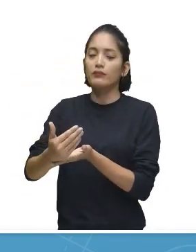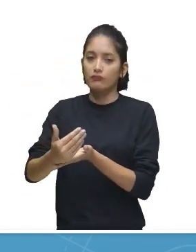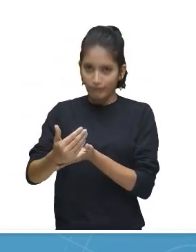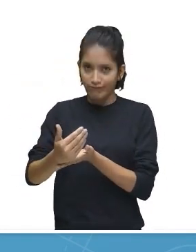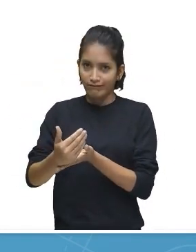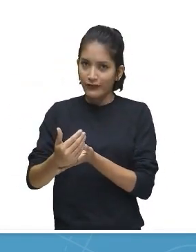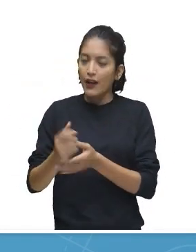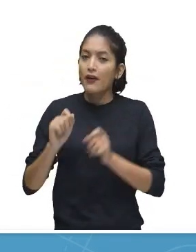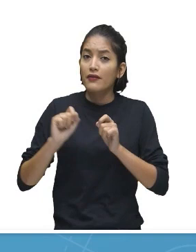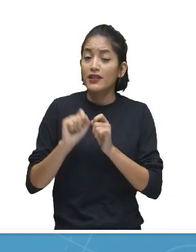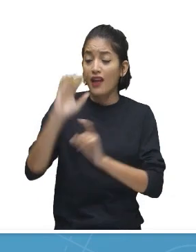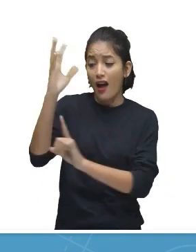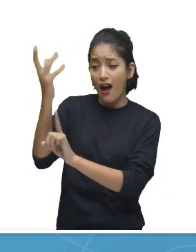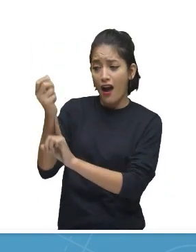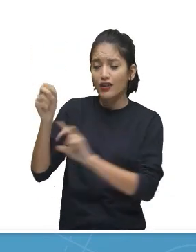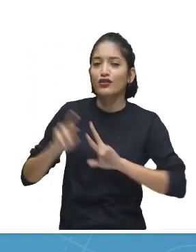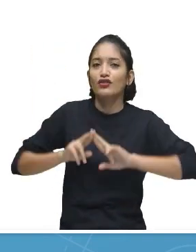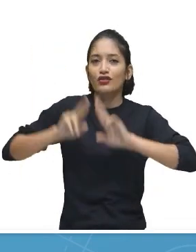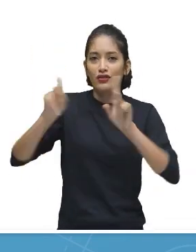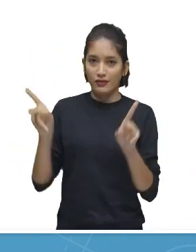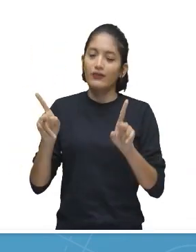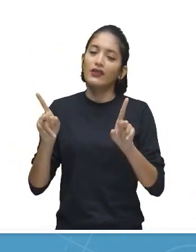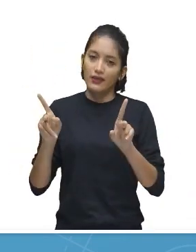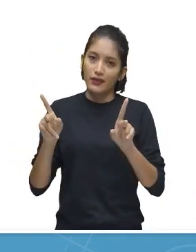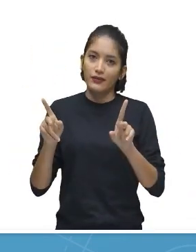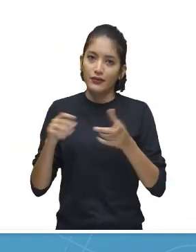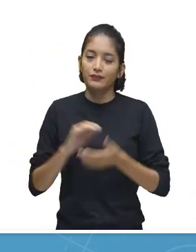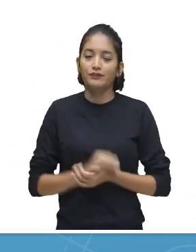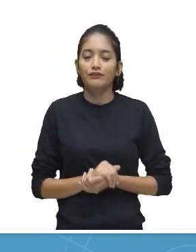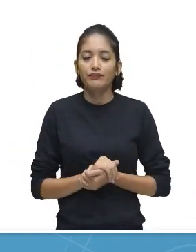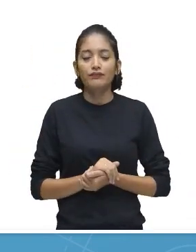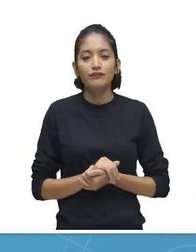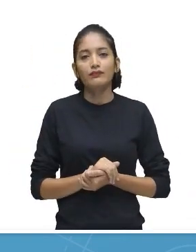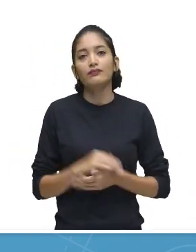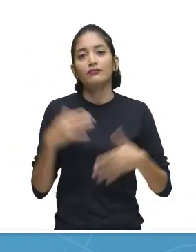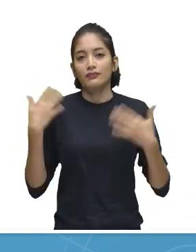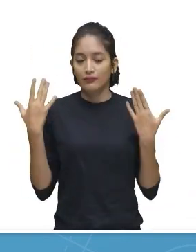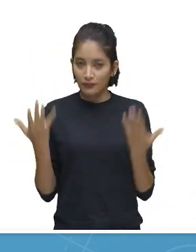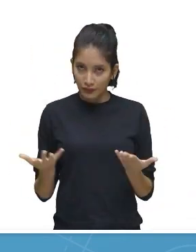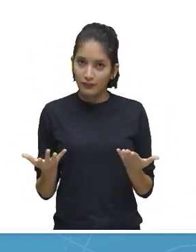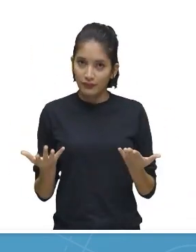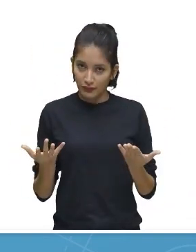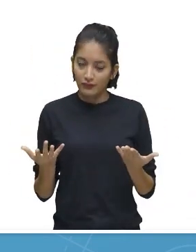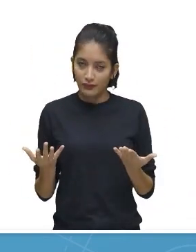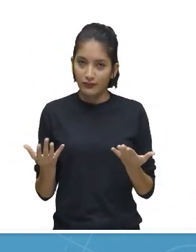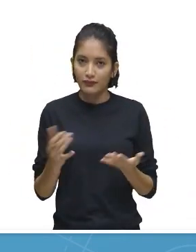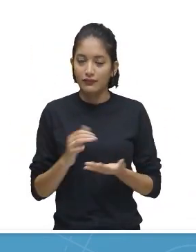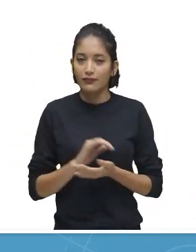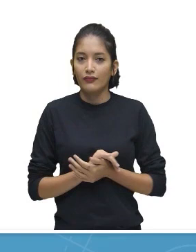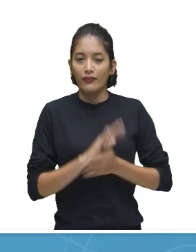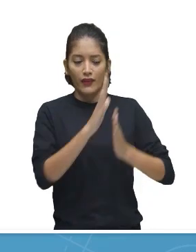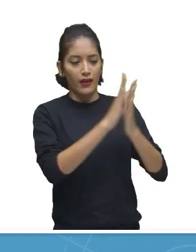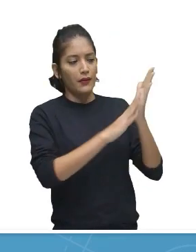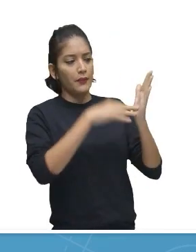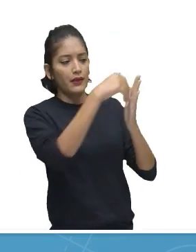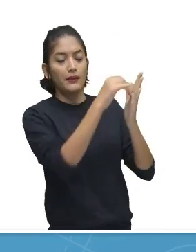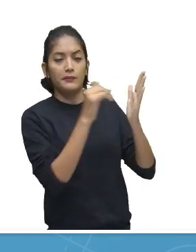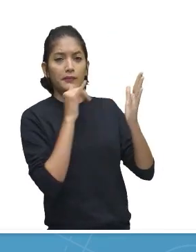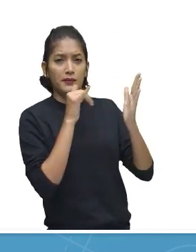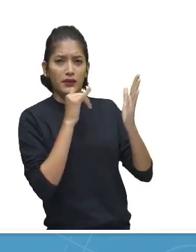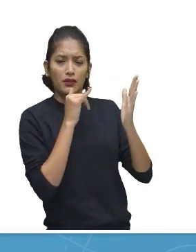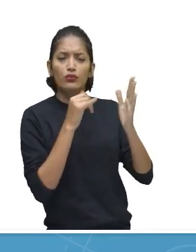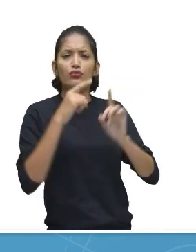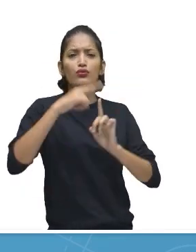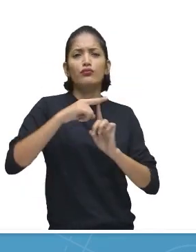arte diferente através das vanguardas. Então, eles pintavam, por exemplo, de uma